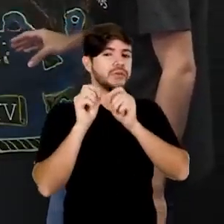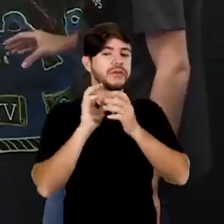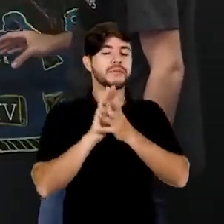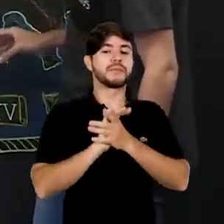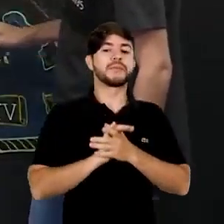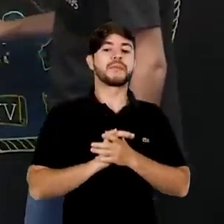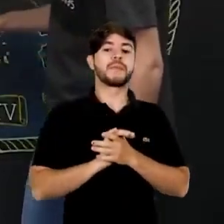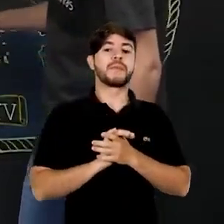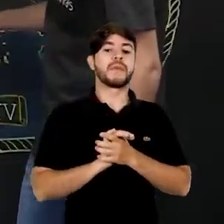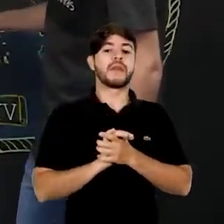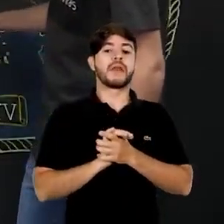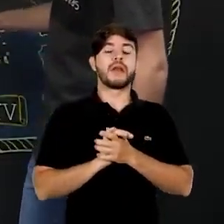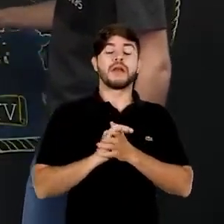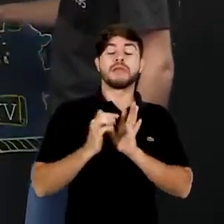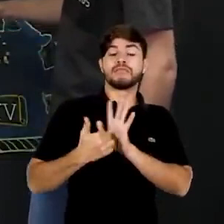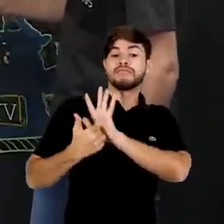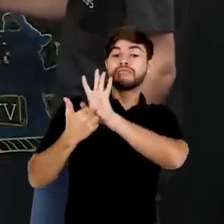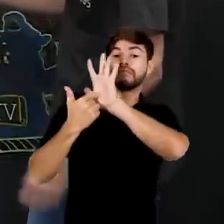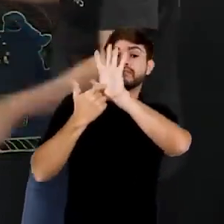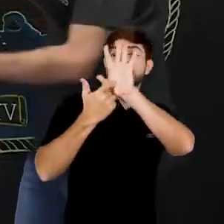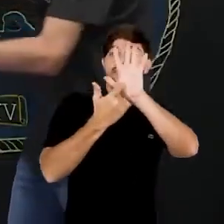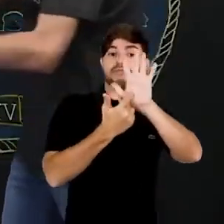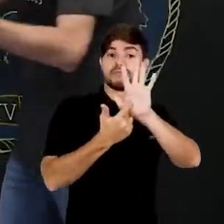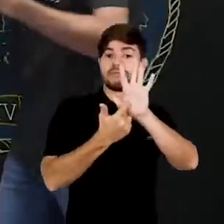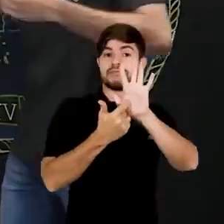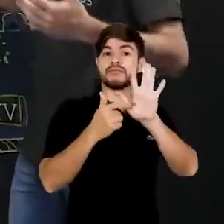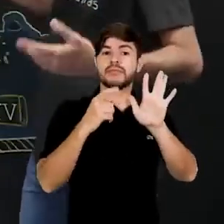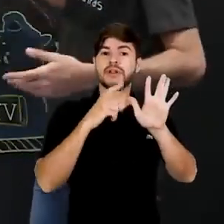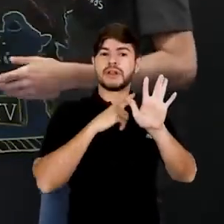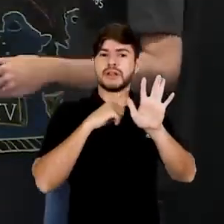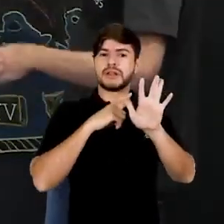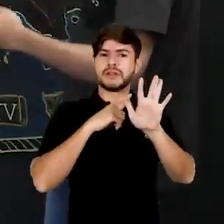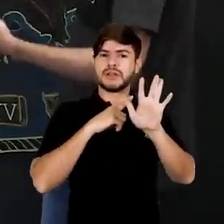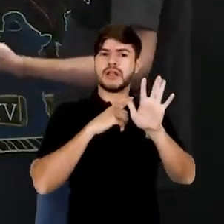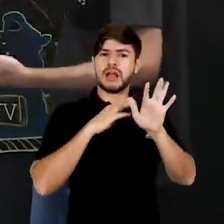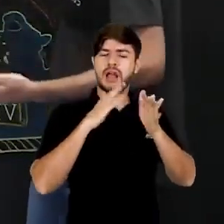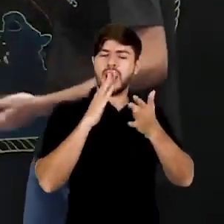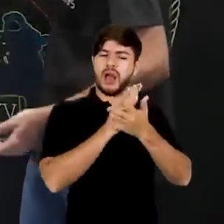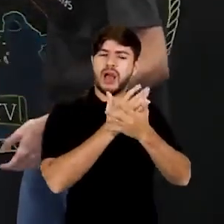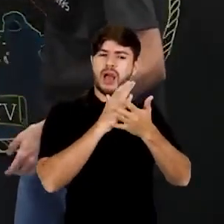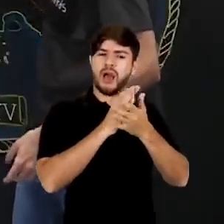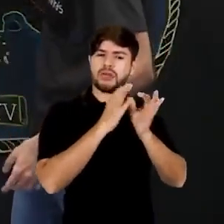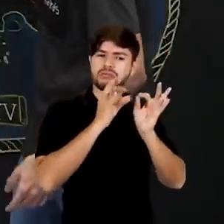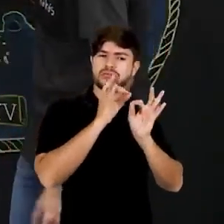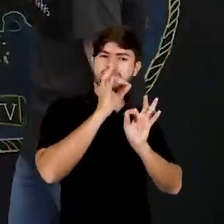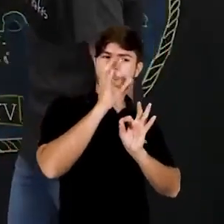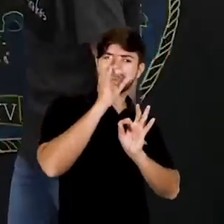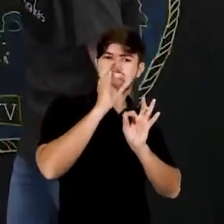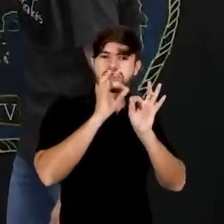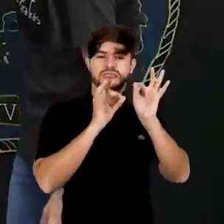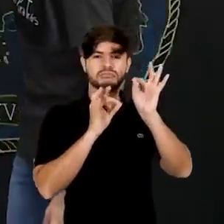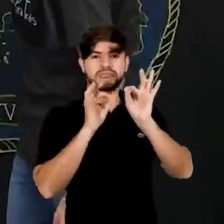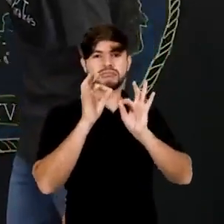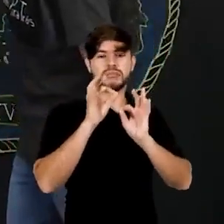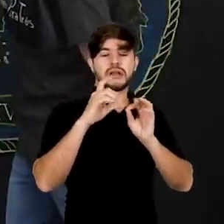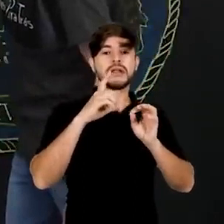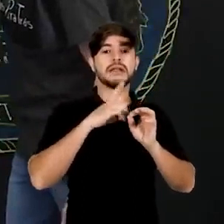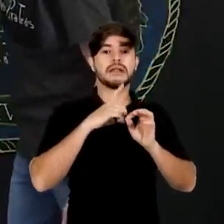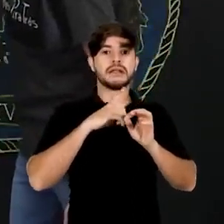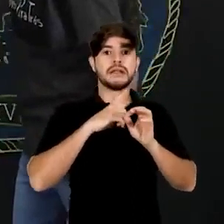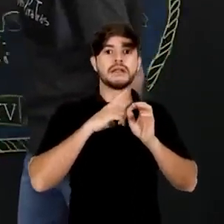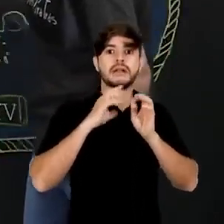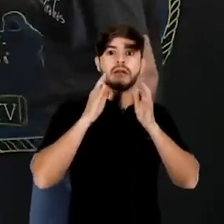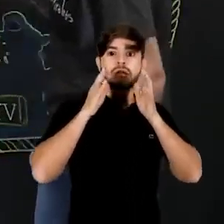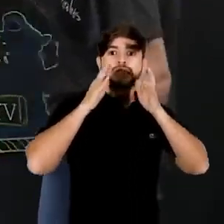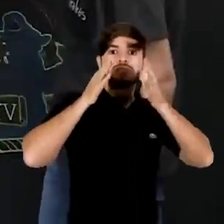numa projeção em que para a gente tem suas limitações, né? Para a época era bastante avançada, há bastante